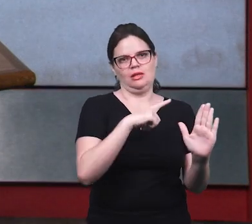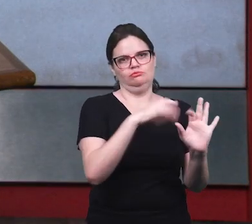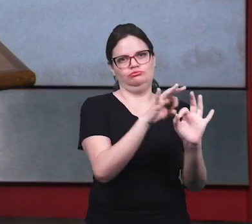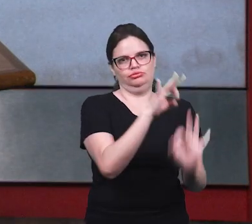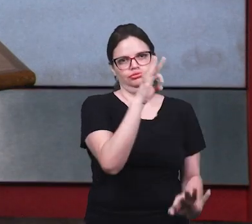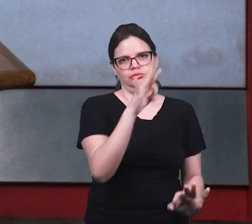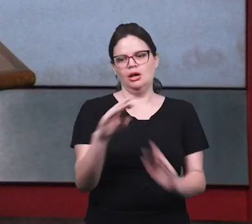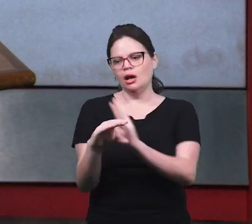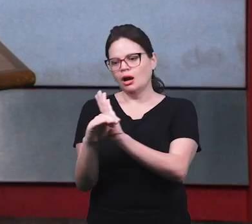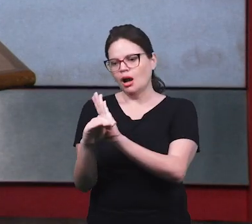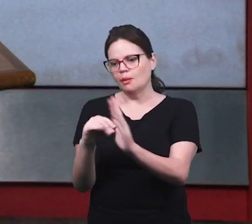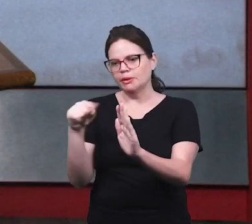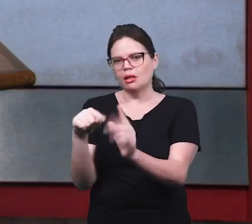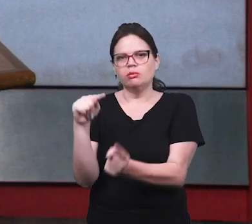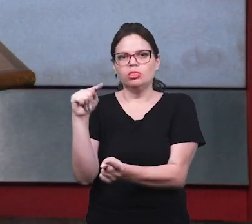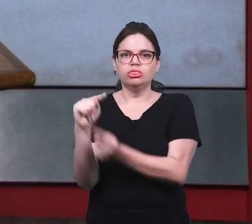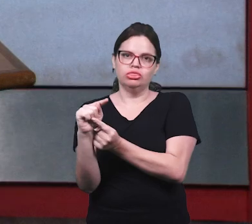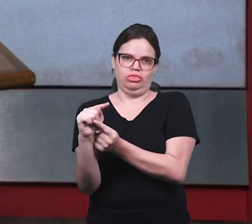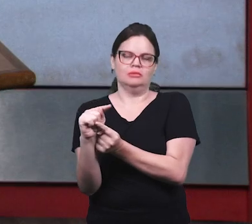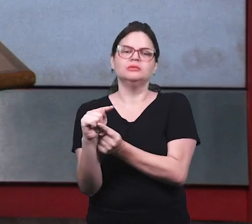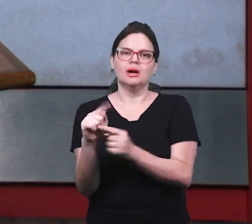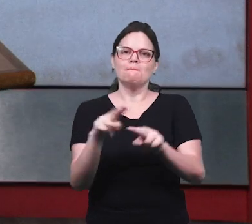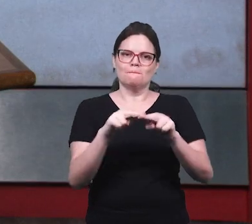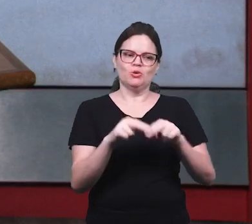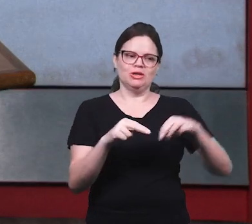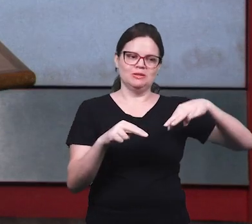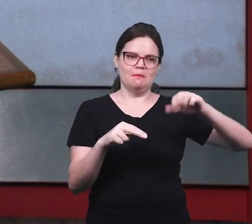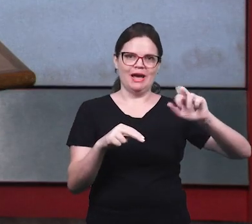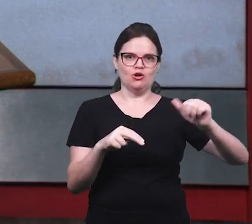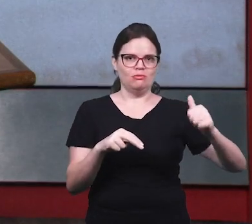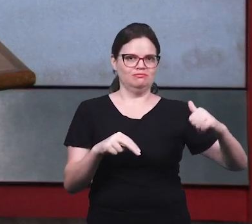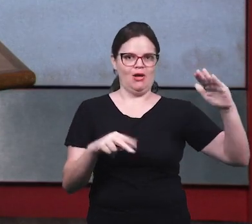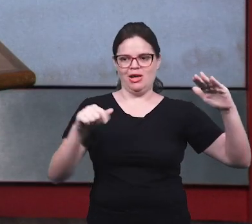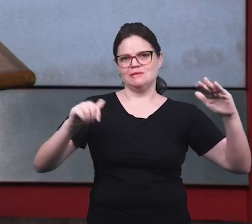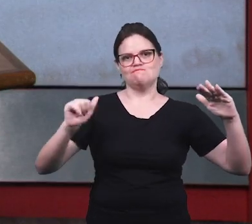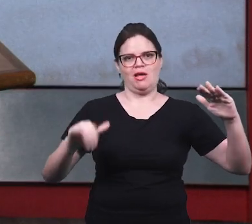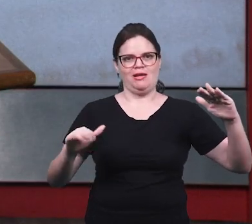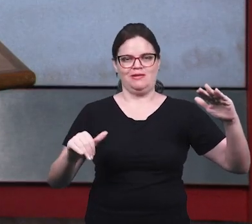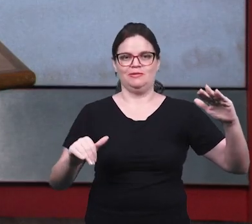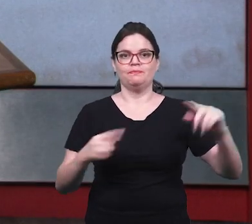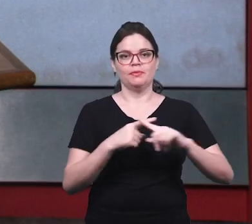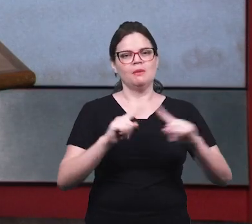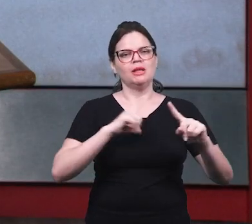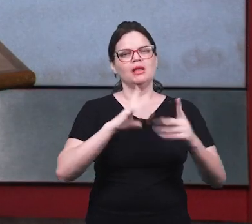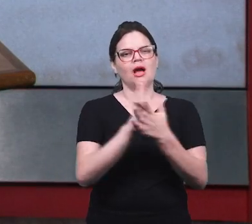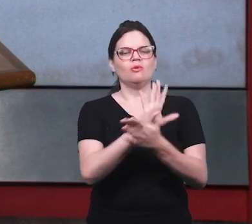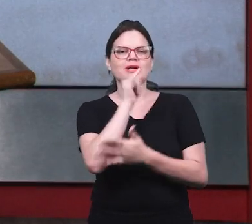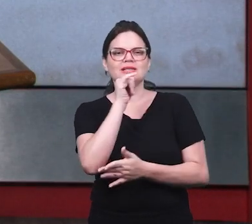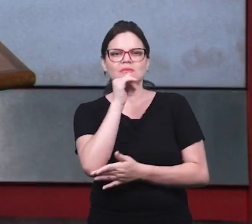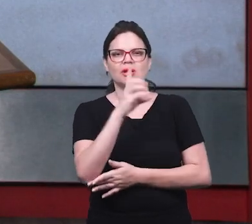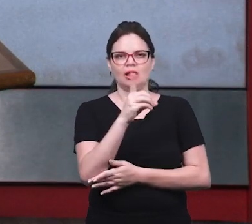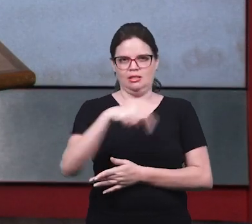redigiu. Ainda que essa divisão tenha algumas exceções, visto que o livro de Daniel, classificado